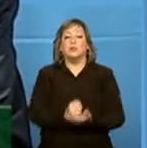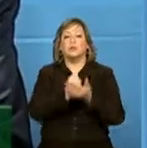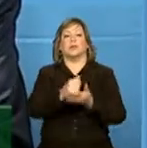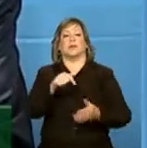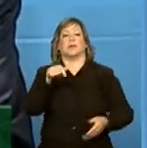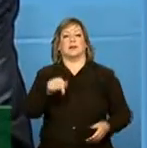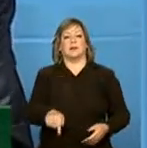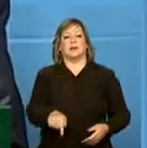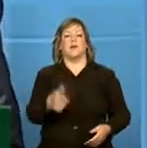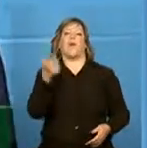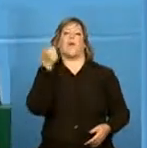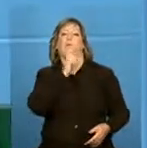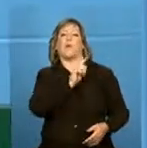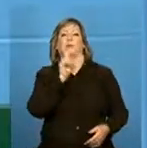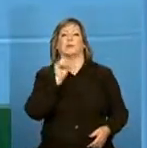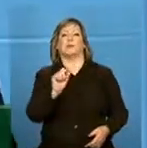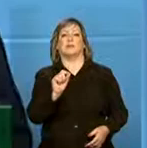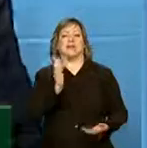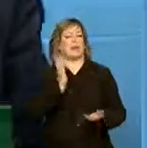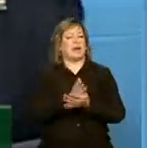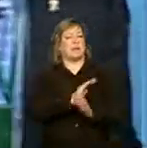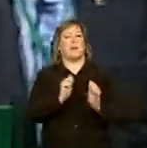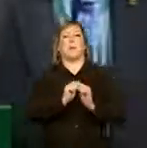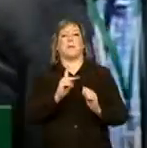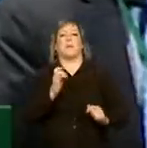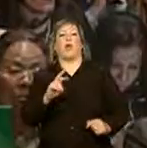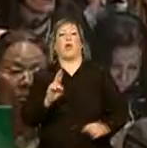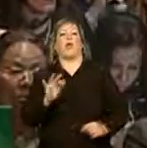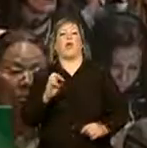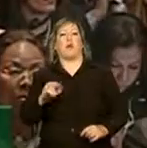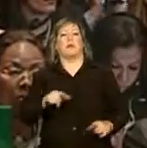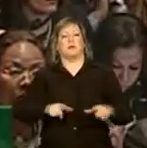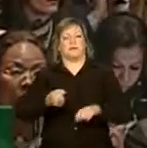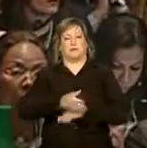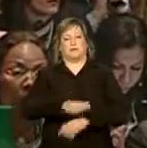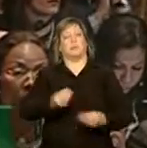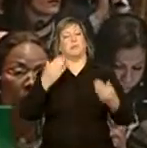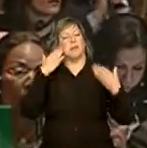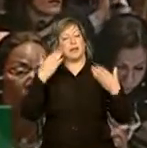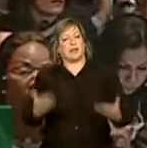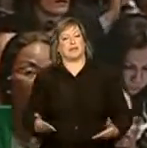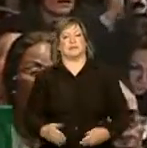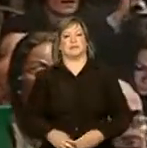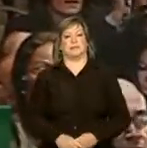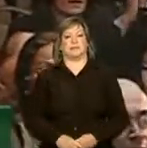dessa conquista, ou seja, erradicar as piores formas de trabalho infantil. Muito obrigada.